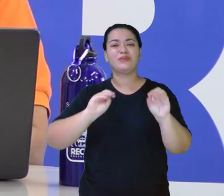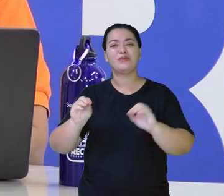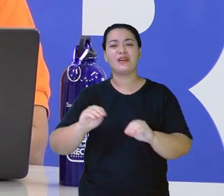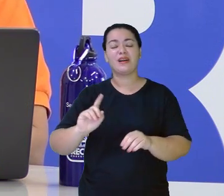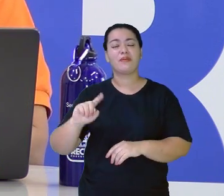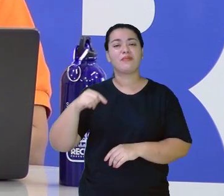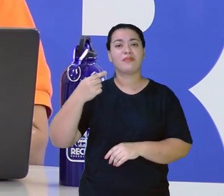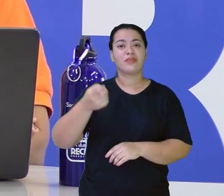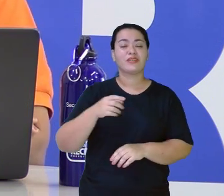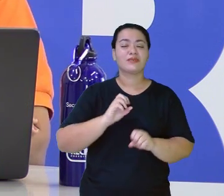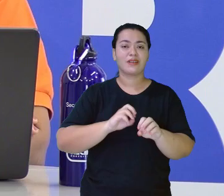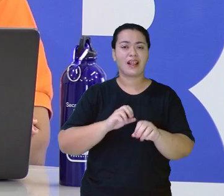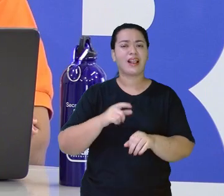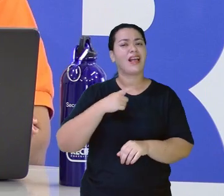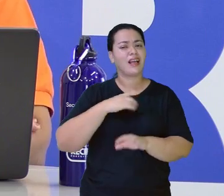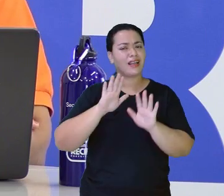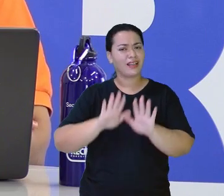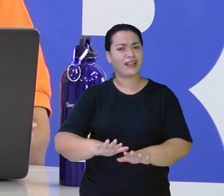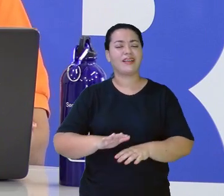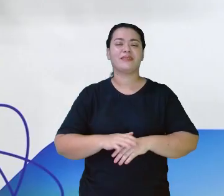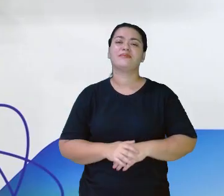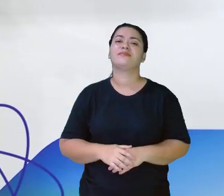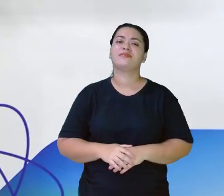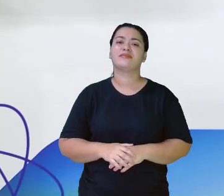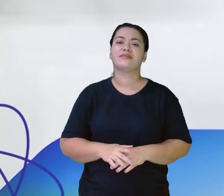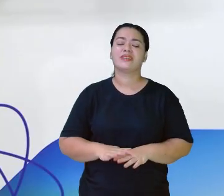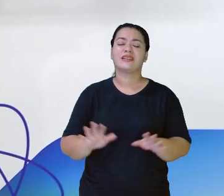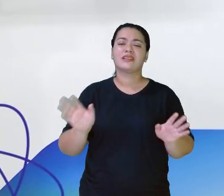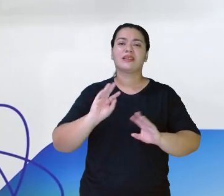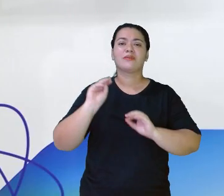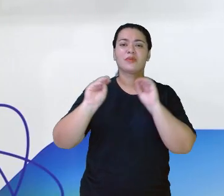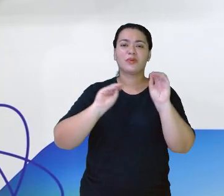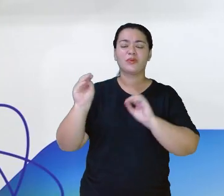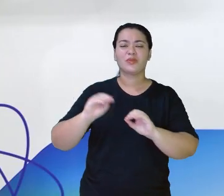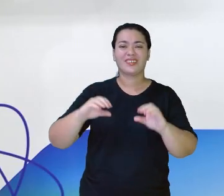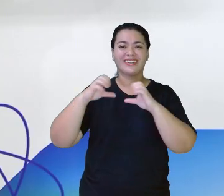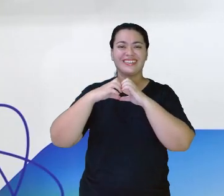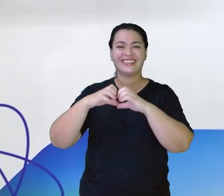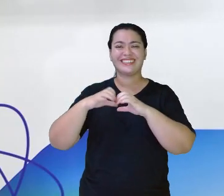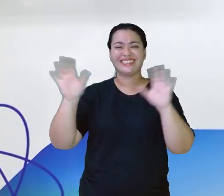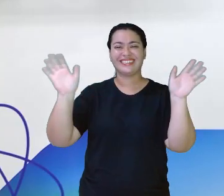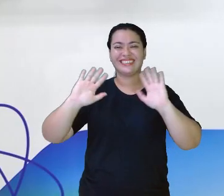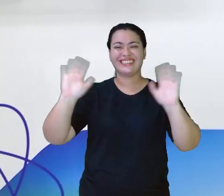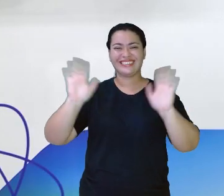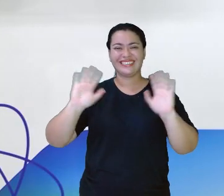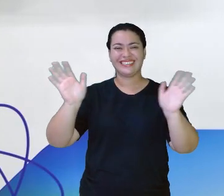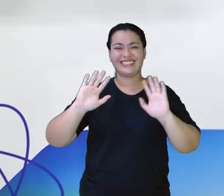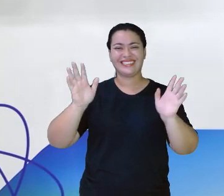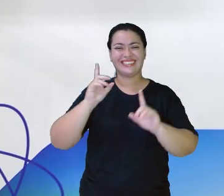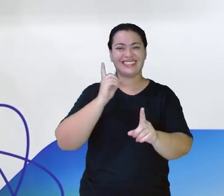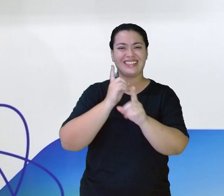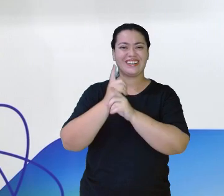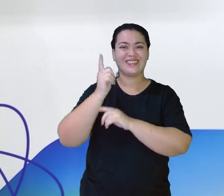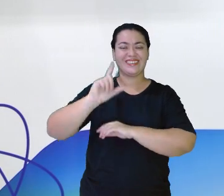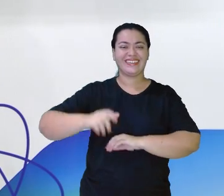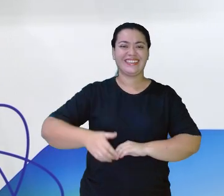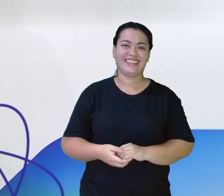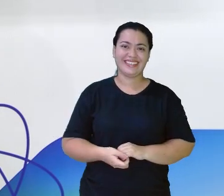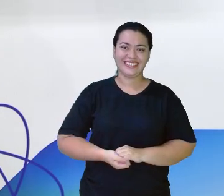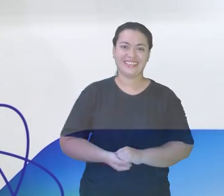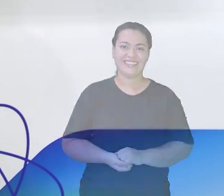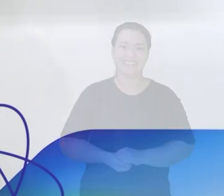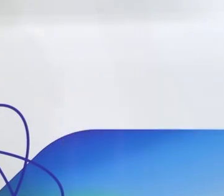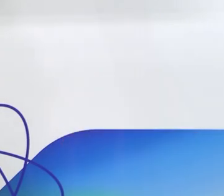nossa próxima aula. Ainda tem aula, viu? Fiquem aí. Pois é, ó. Cheiro grande no coração. Bye, bye, gente. Até a próxima.